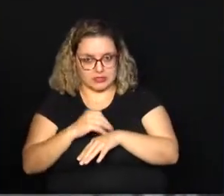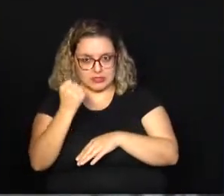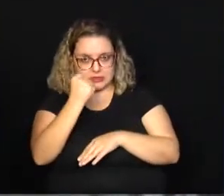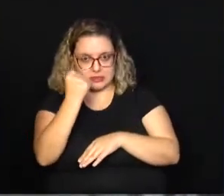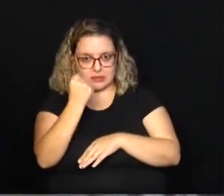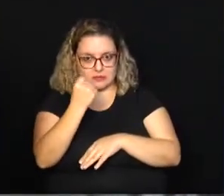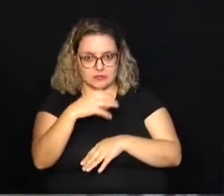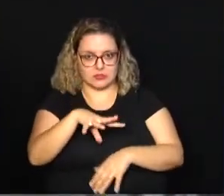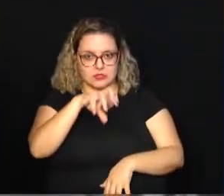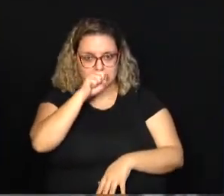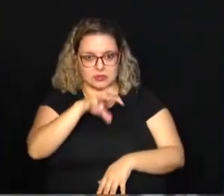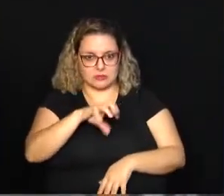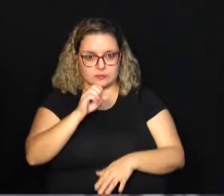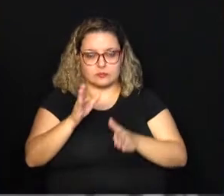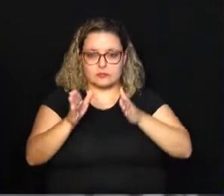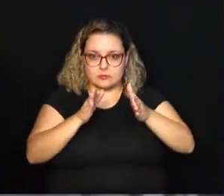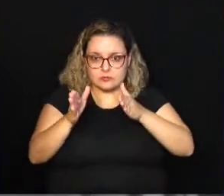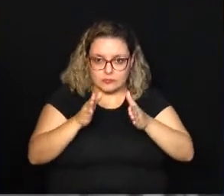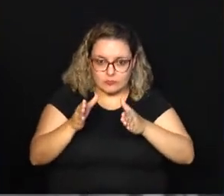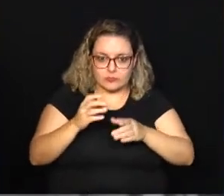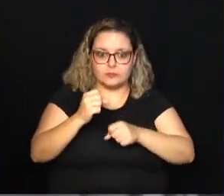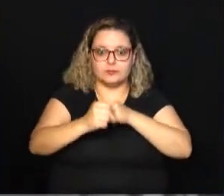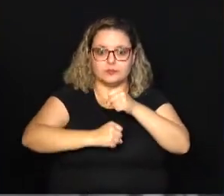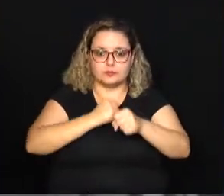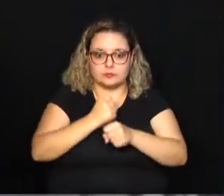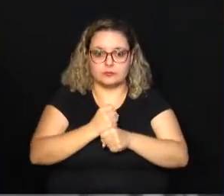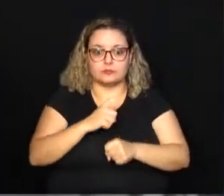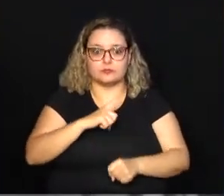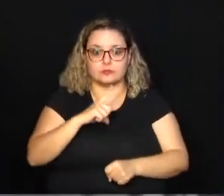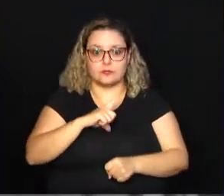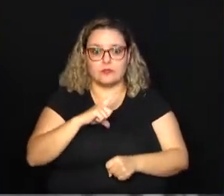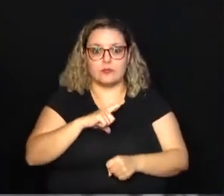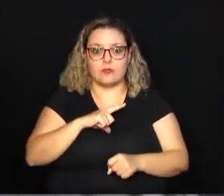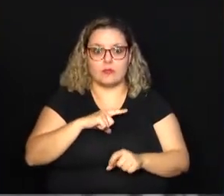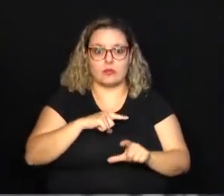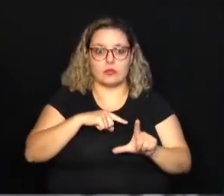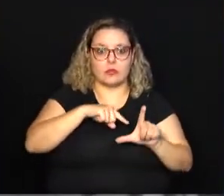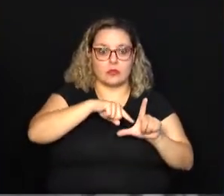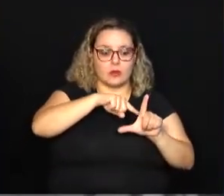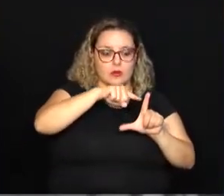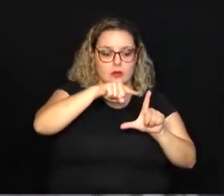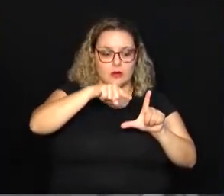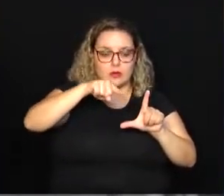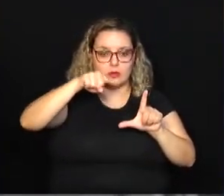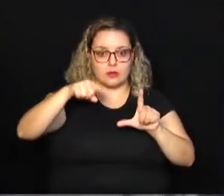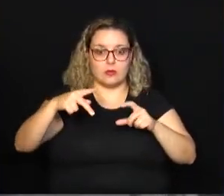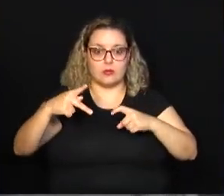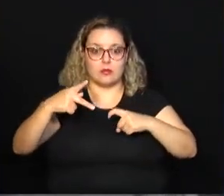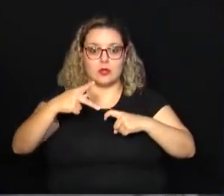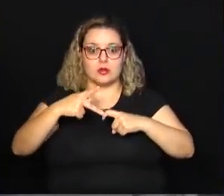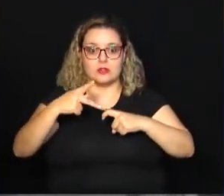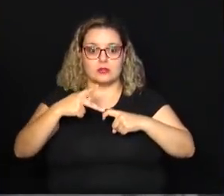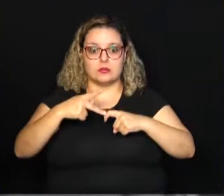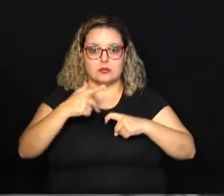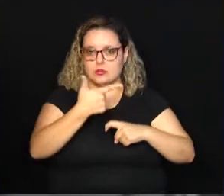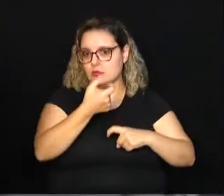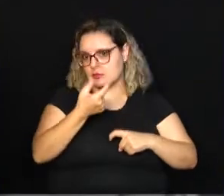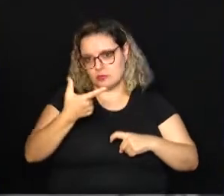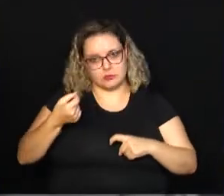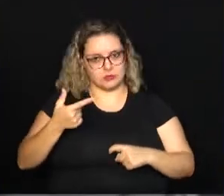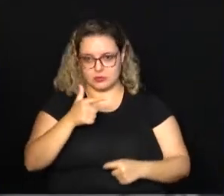ano, esse período, sazonalmente, a gente tem uma curva ascendente dos casos pediátricos. 2020 não teve.